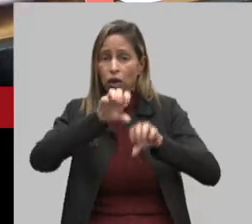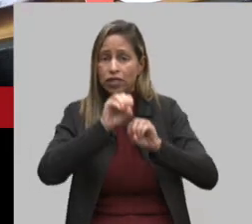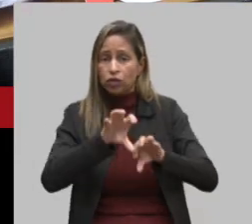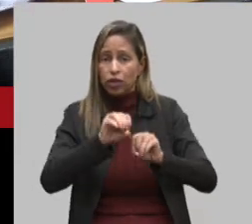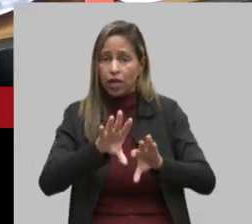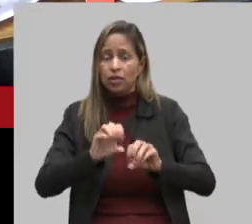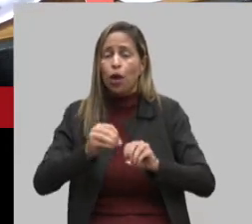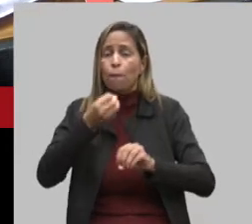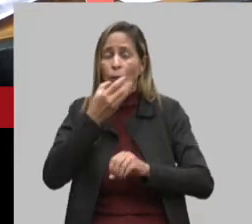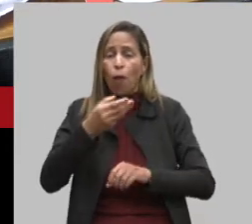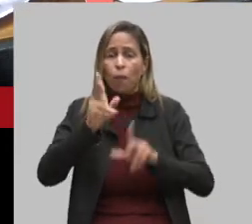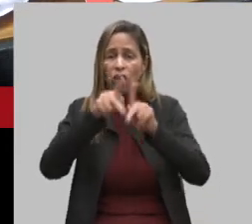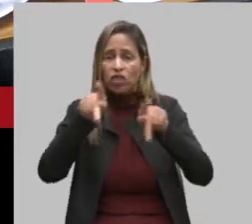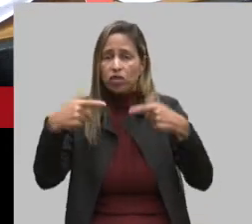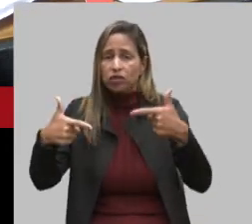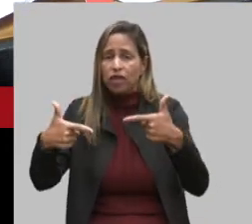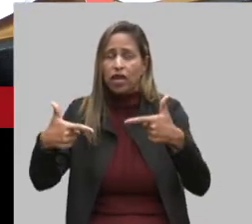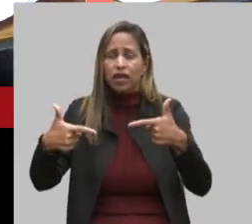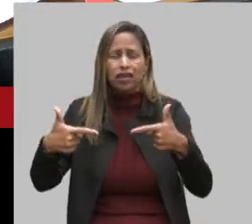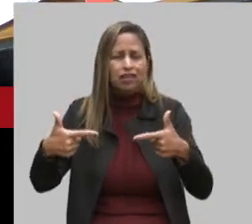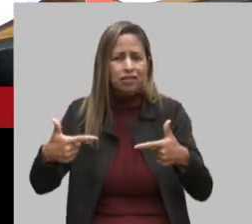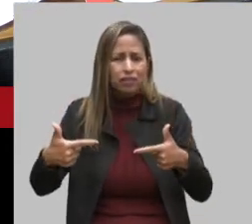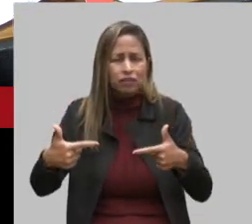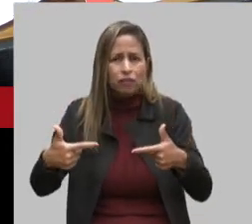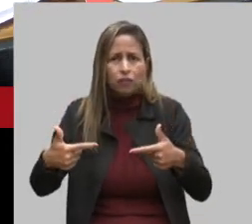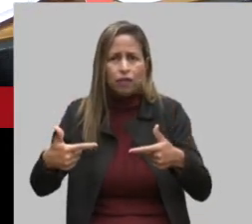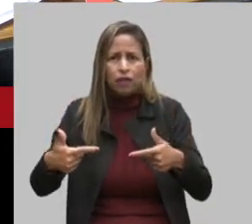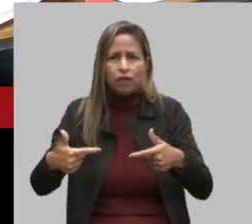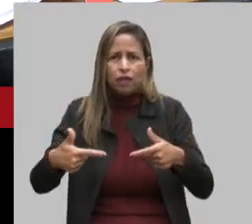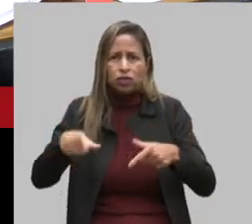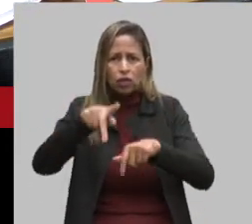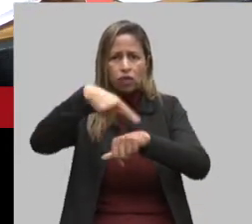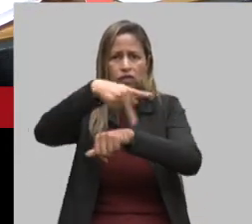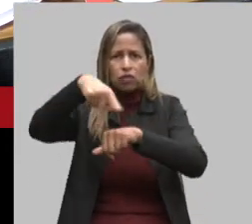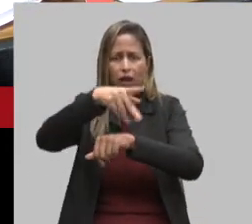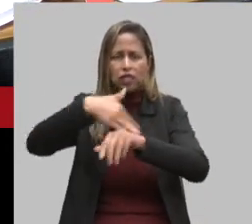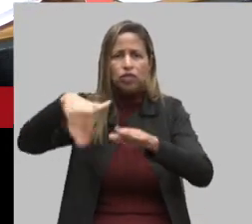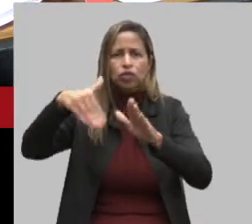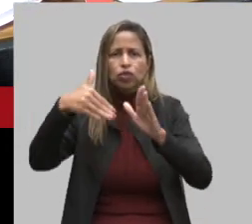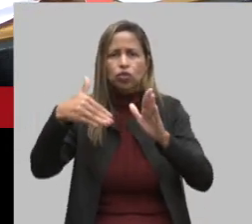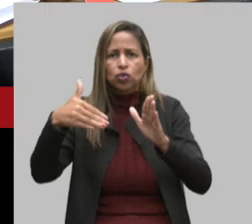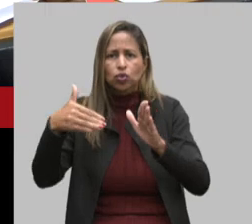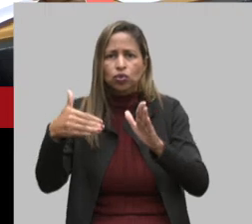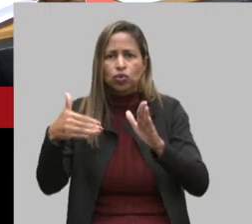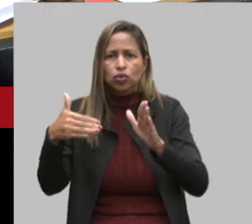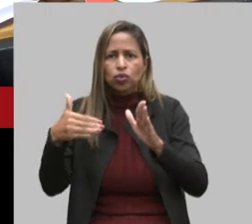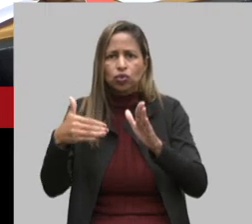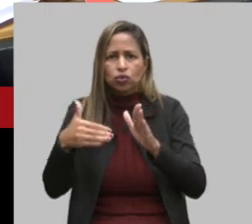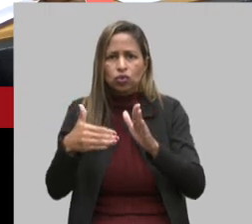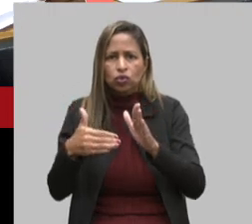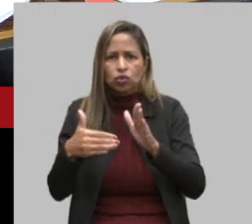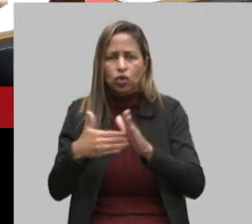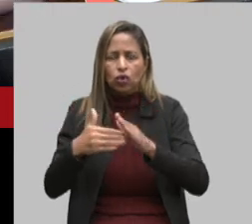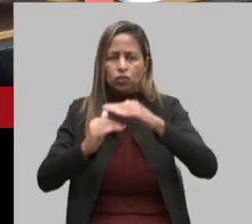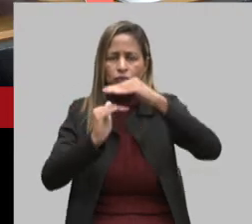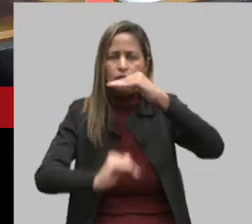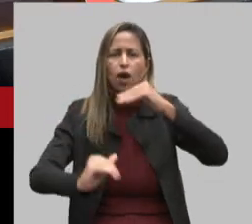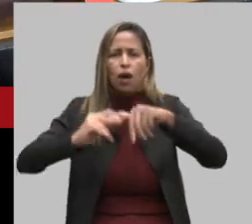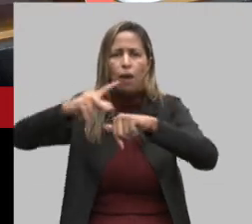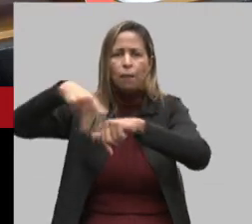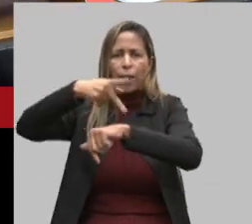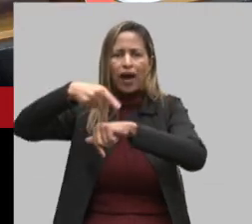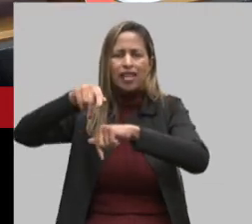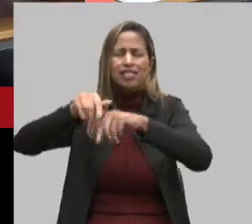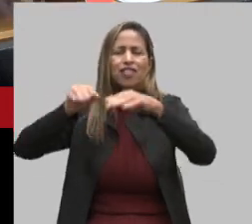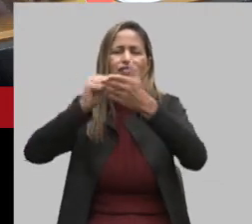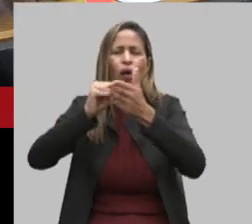professores nós não temos bons indivíduos sem bons indivíduos o nosso país como um todo vai se prender sempre numa condição de subsistência de países evoluídos